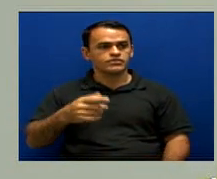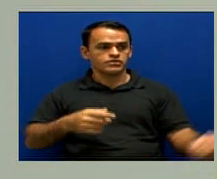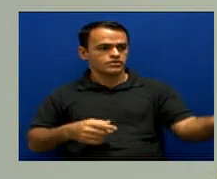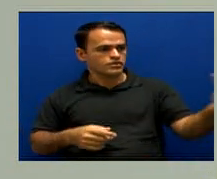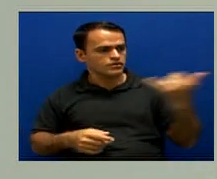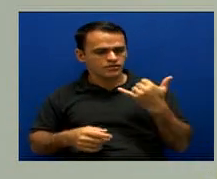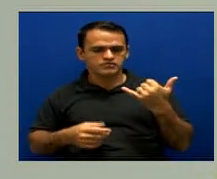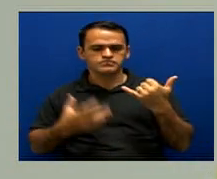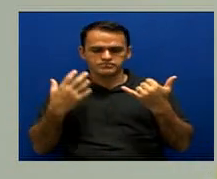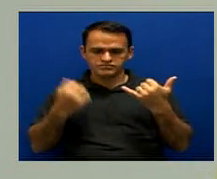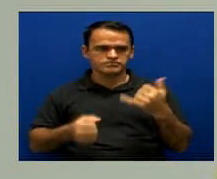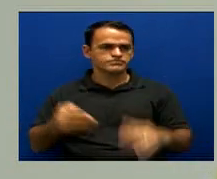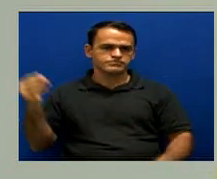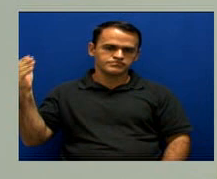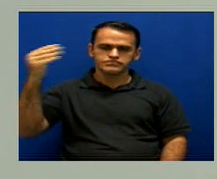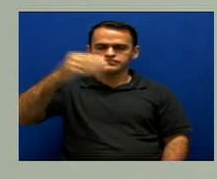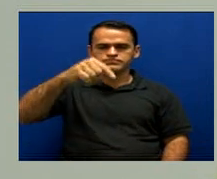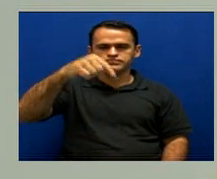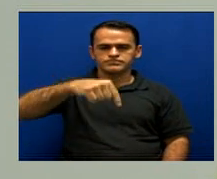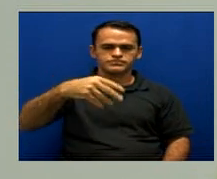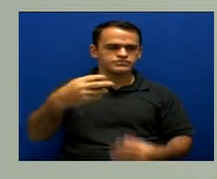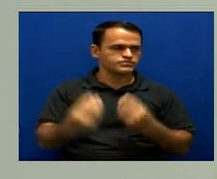como funcionaria